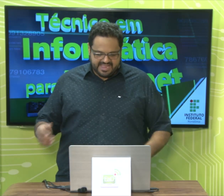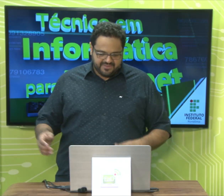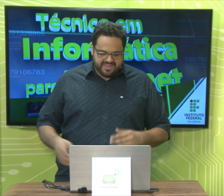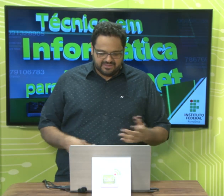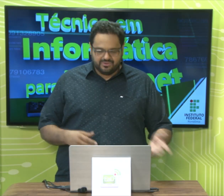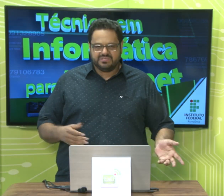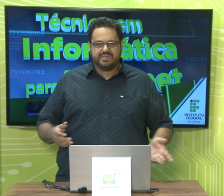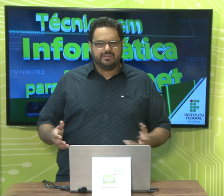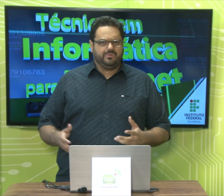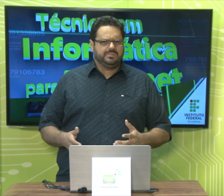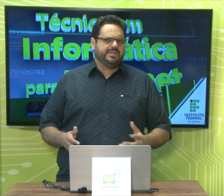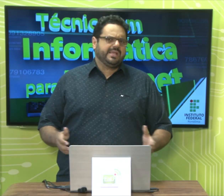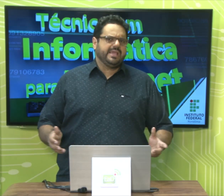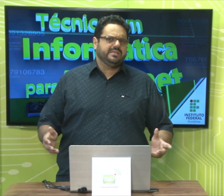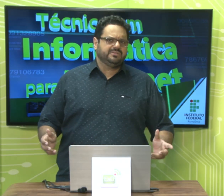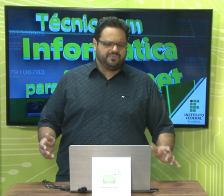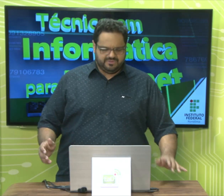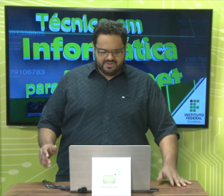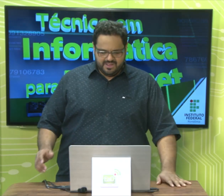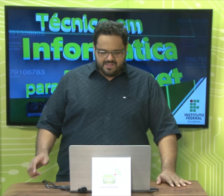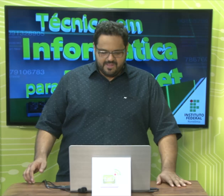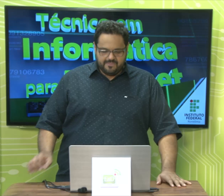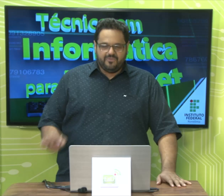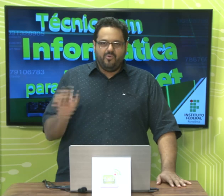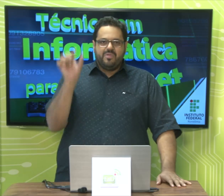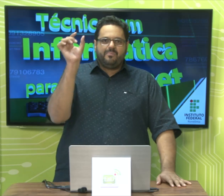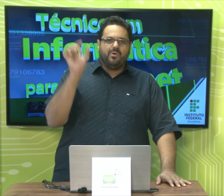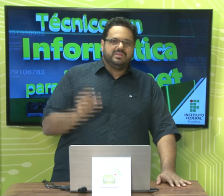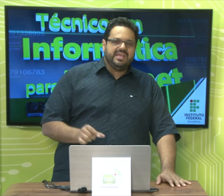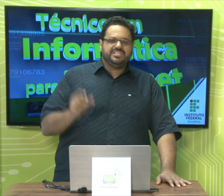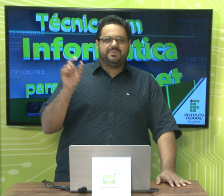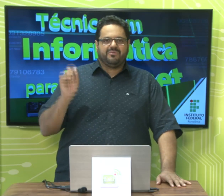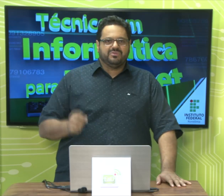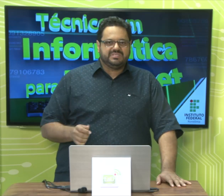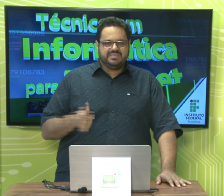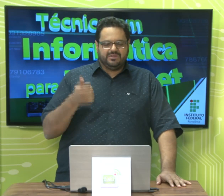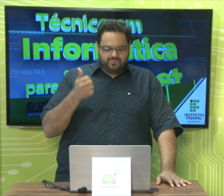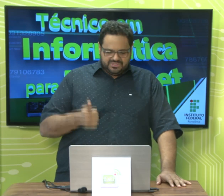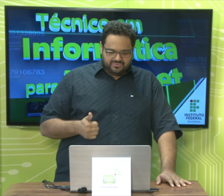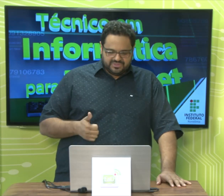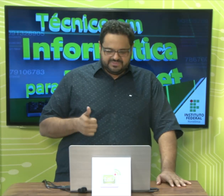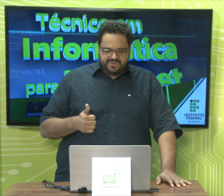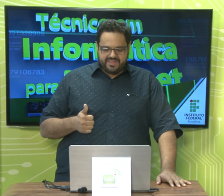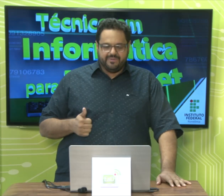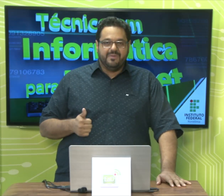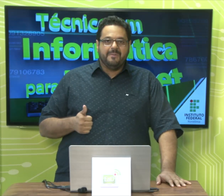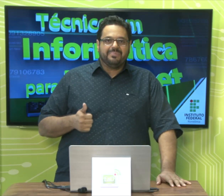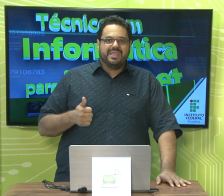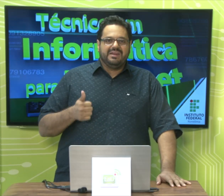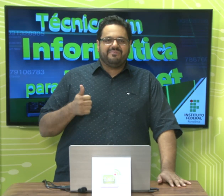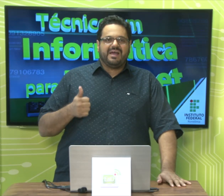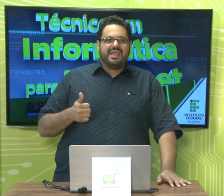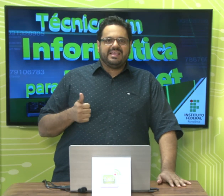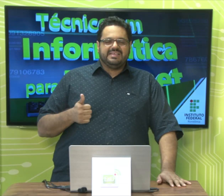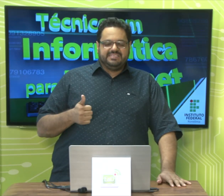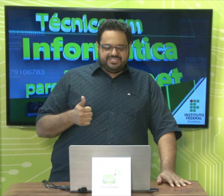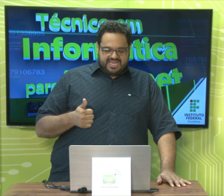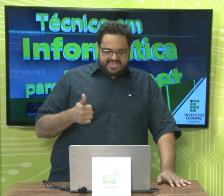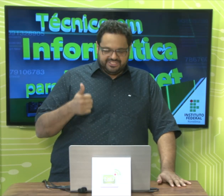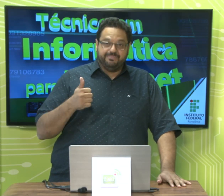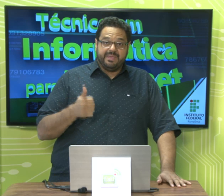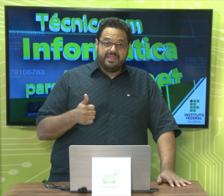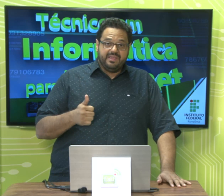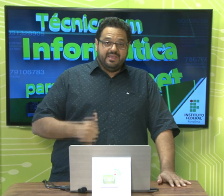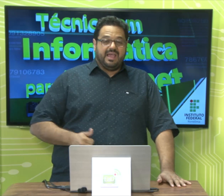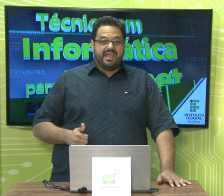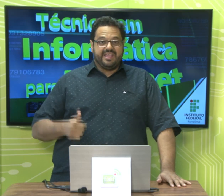Advanced N6230, nossa, o que é isso, bro? O importante para você são 2 coisas. Primeiro, ele fala aí que existe a